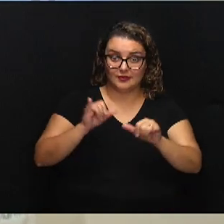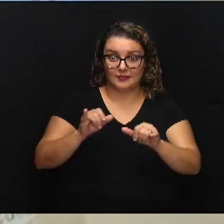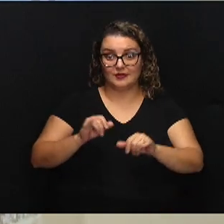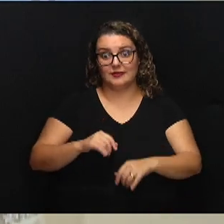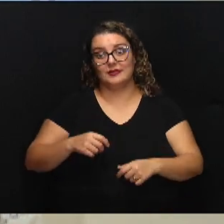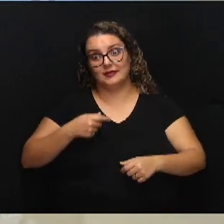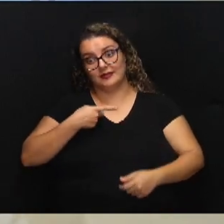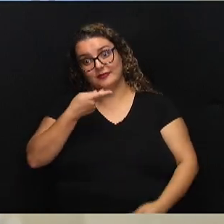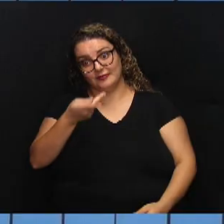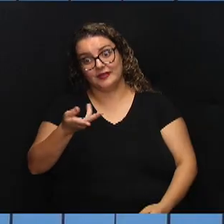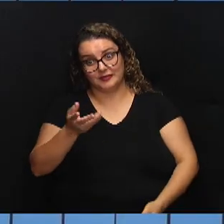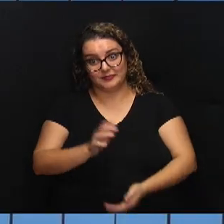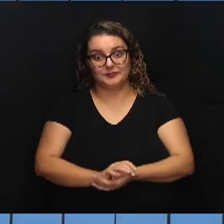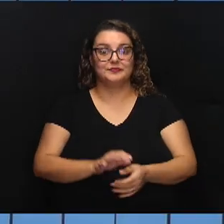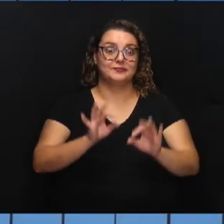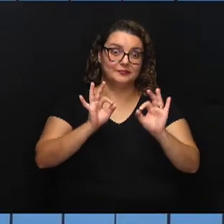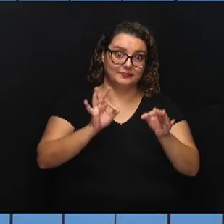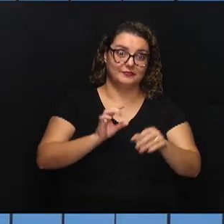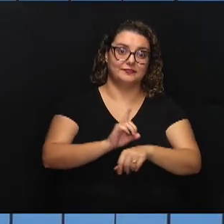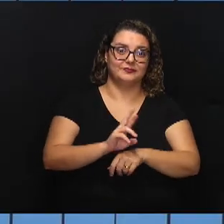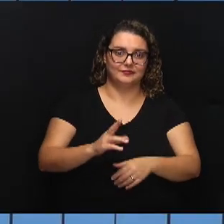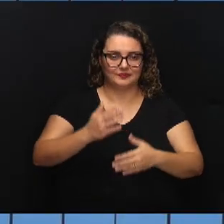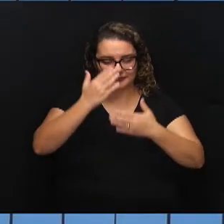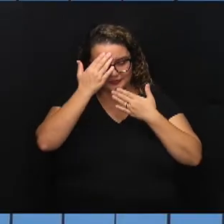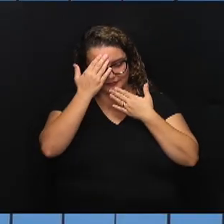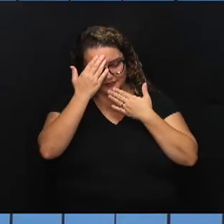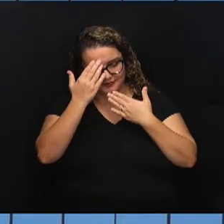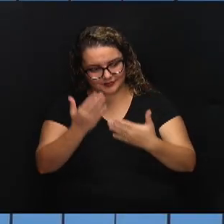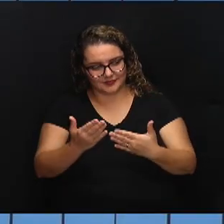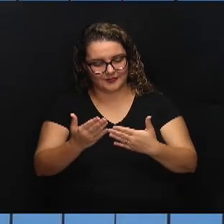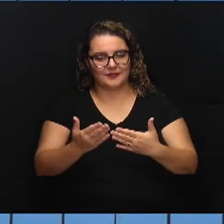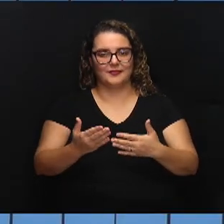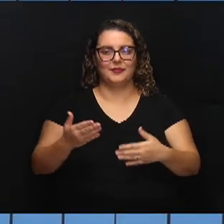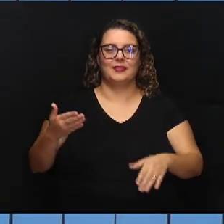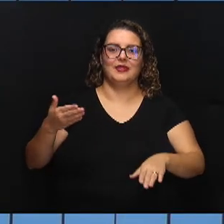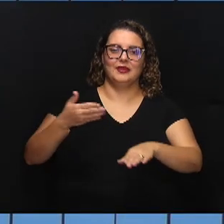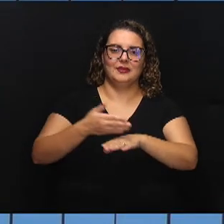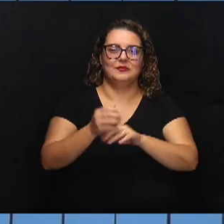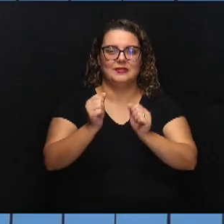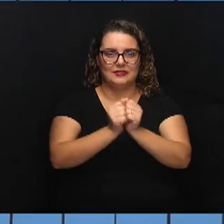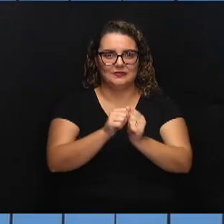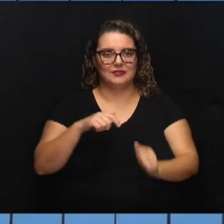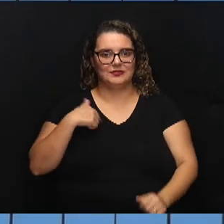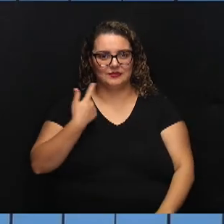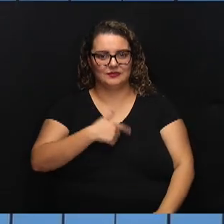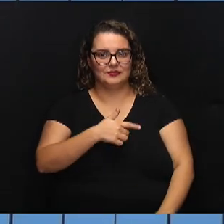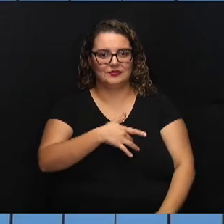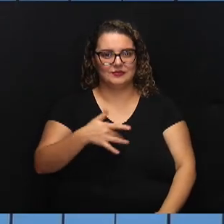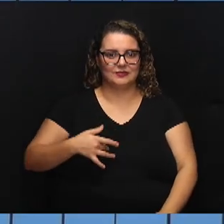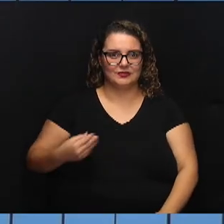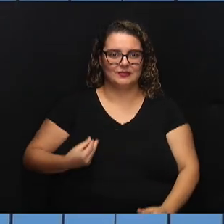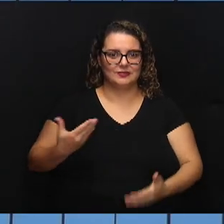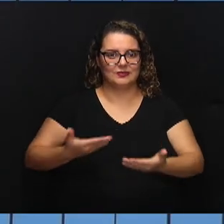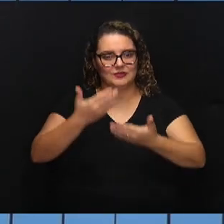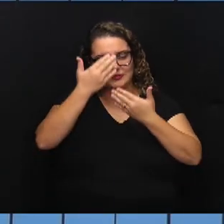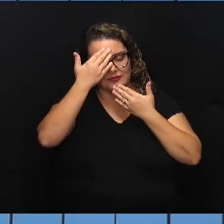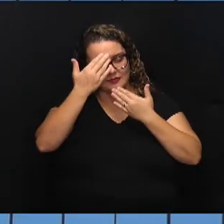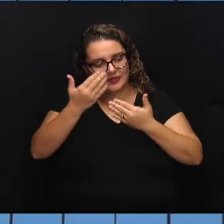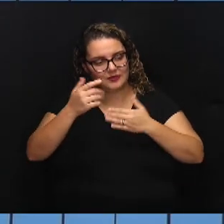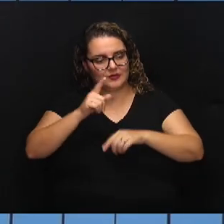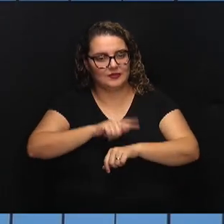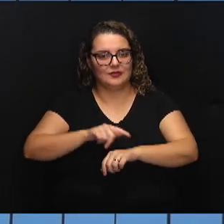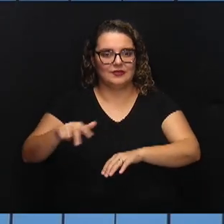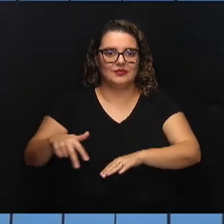dar. Exatamente, doutora. Muito obrigada pela sua participação aqui no Saúde é Vida. Obrigada pela